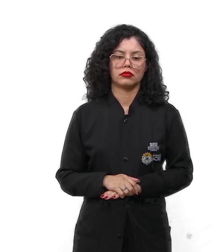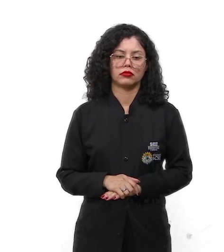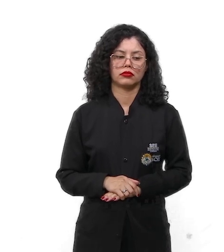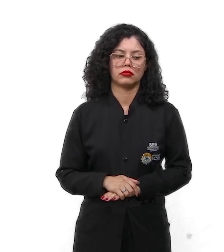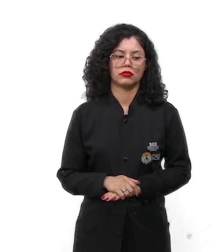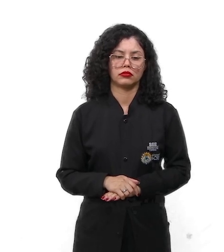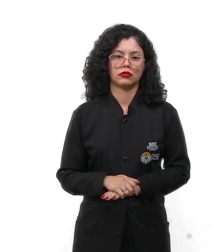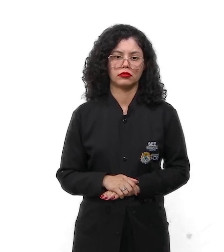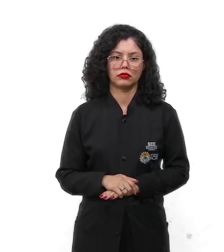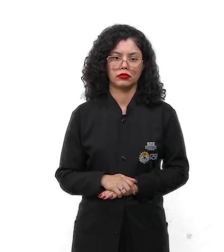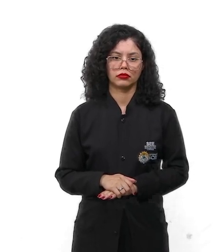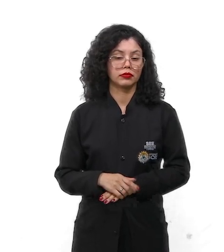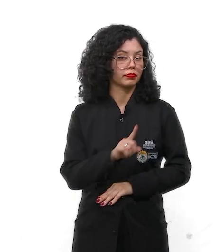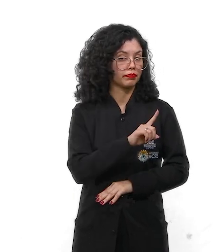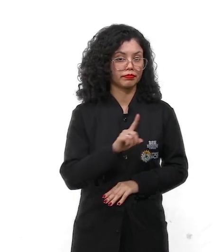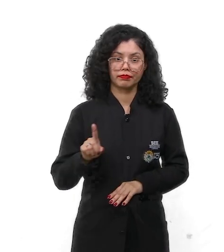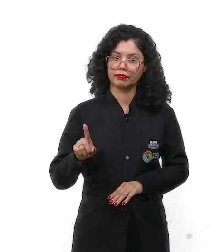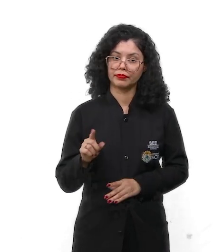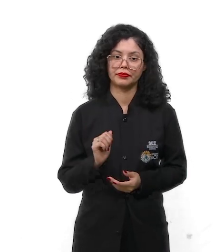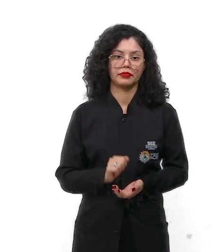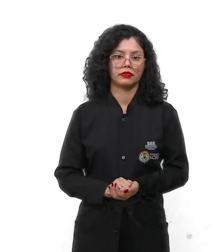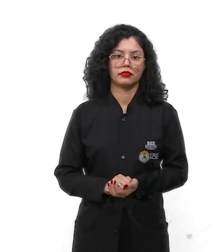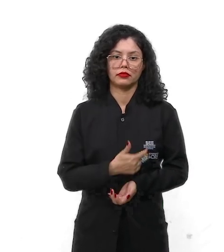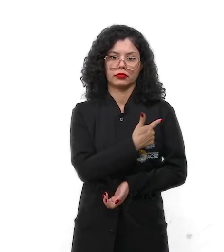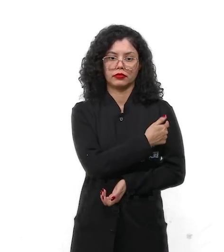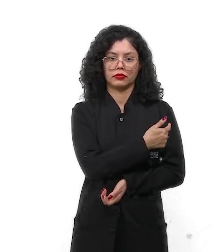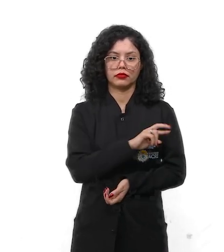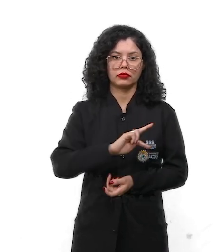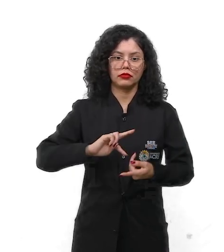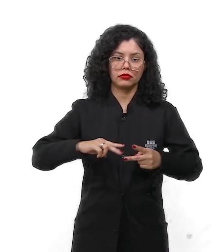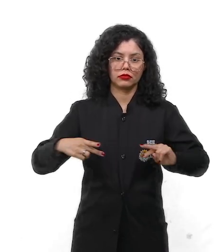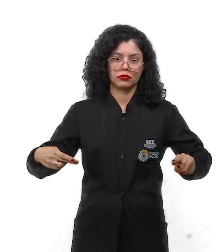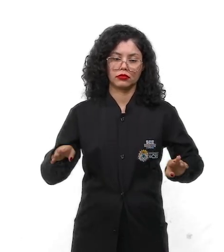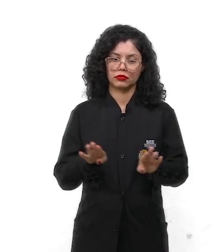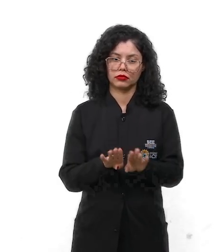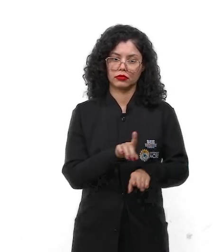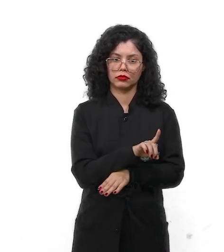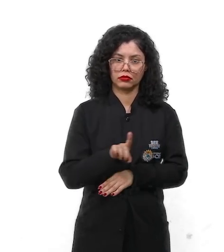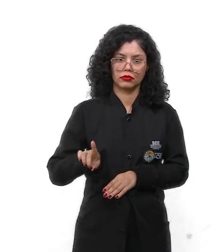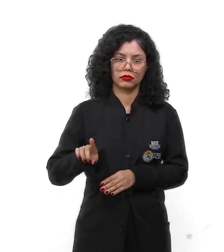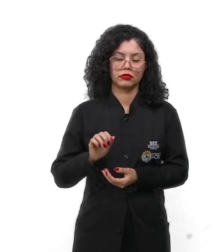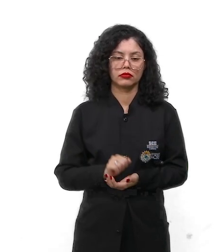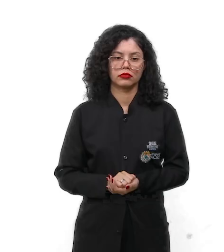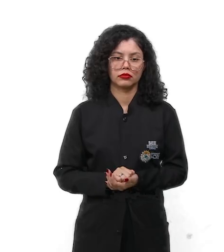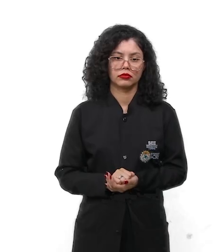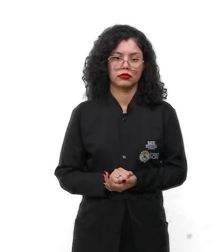se expressassem? Não. Vacina de DNA? Também não.